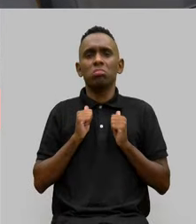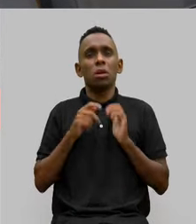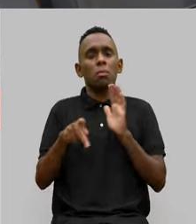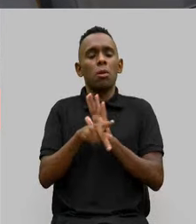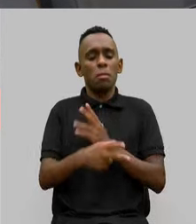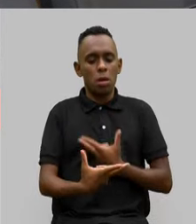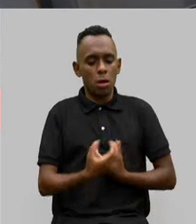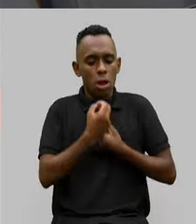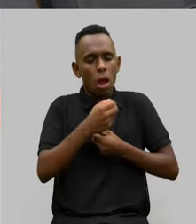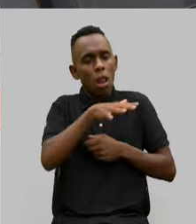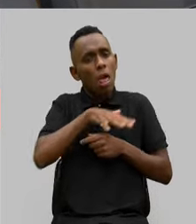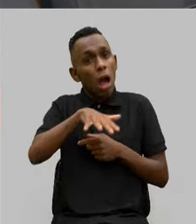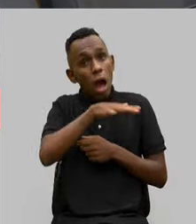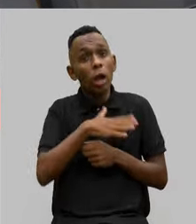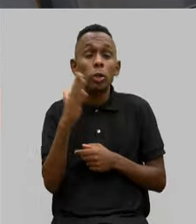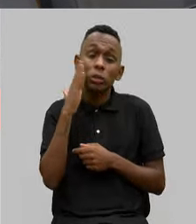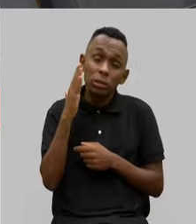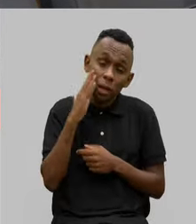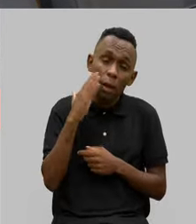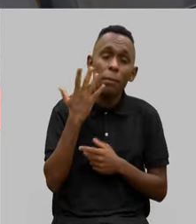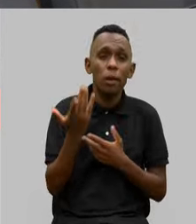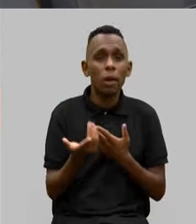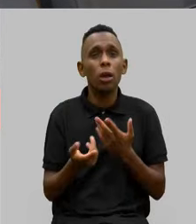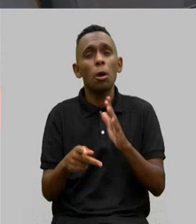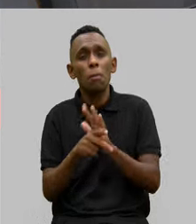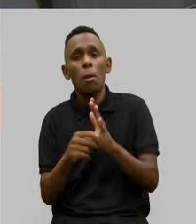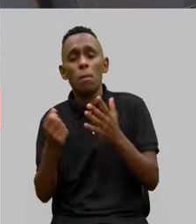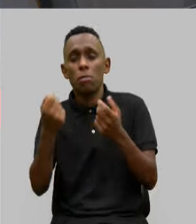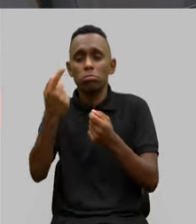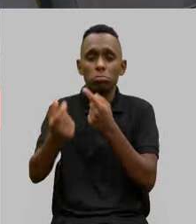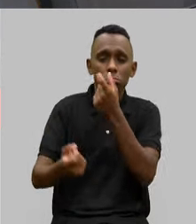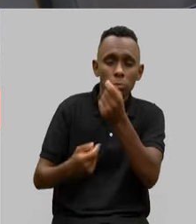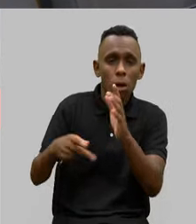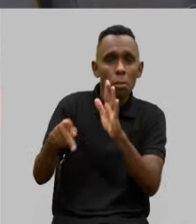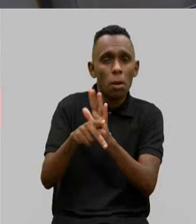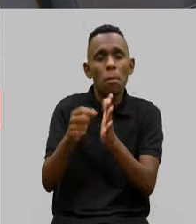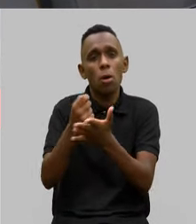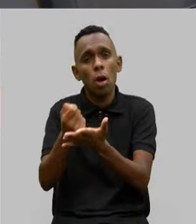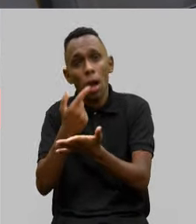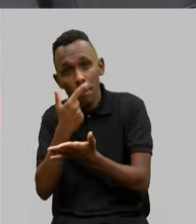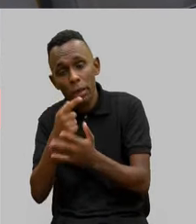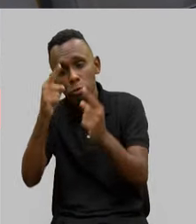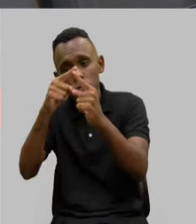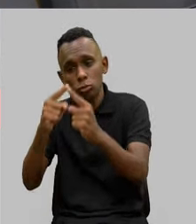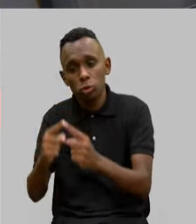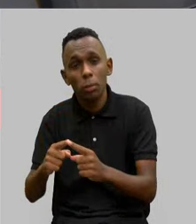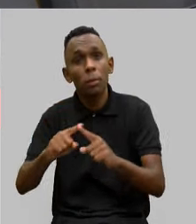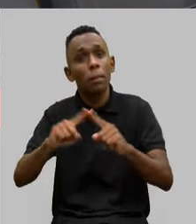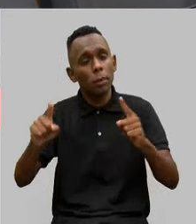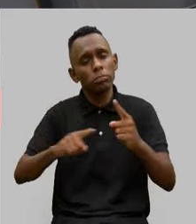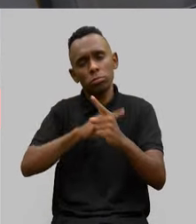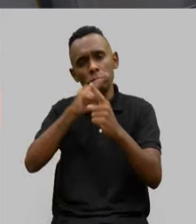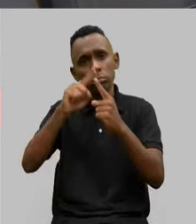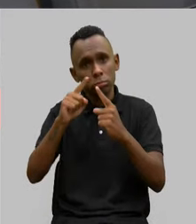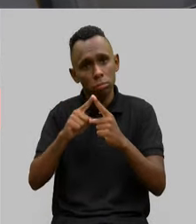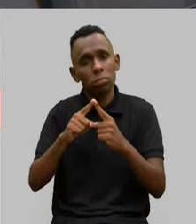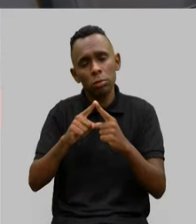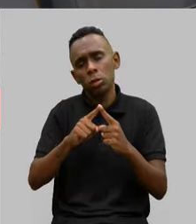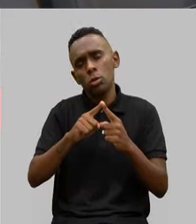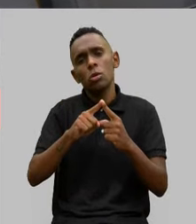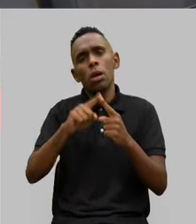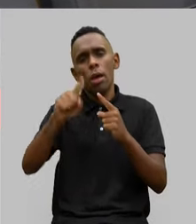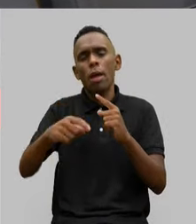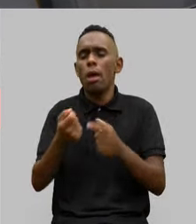Oncologia sabia do savex do epid um pouco mas principalmente do sativex e da naona né que